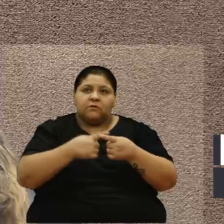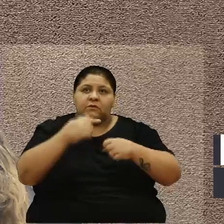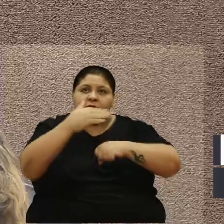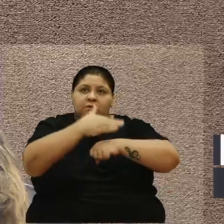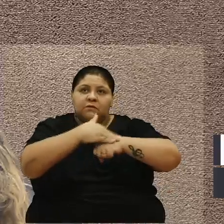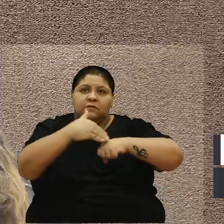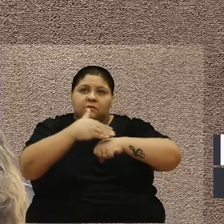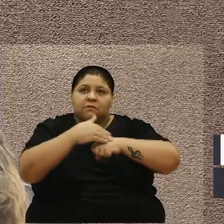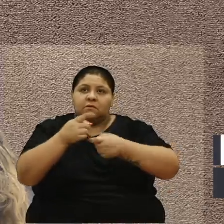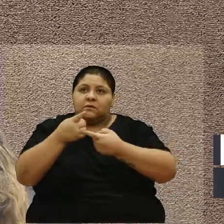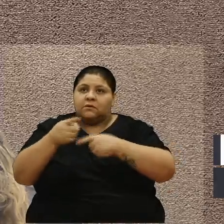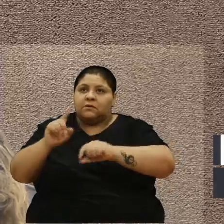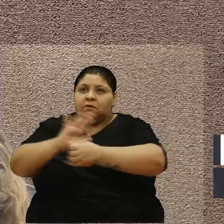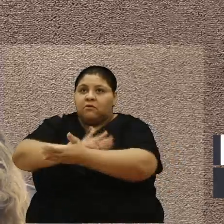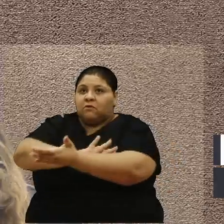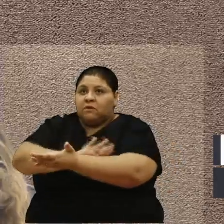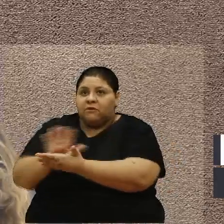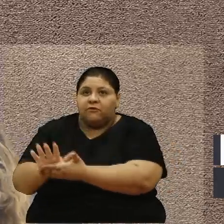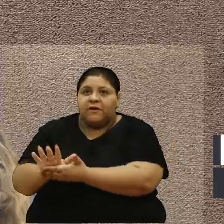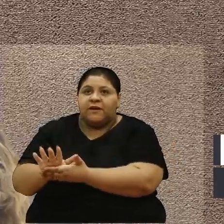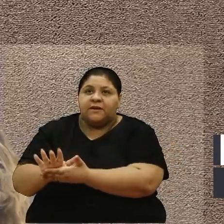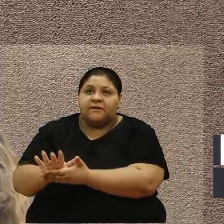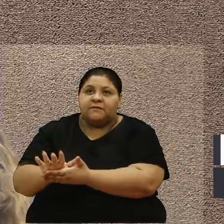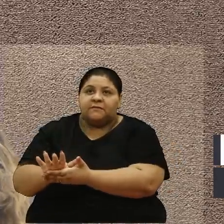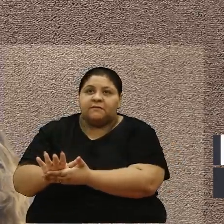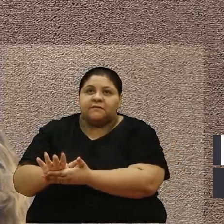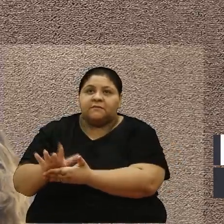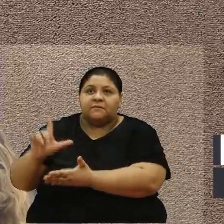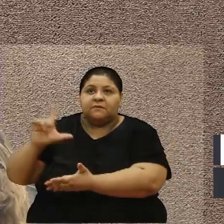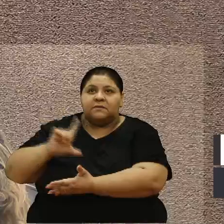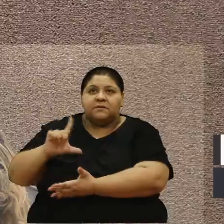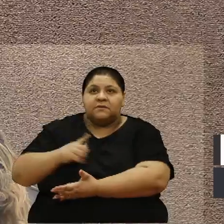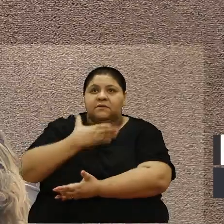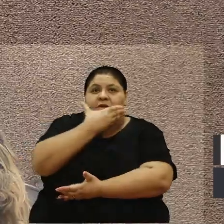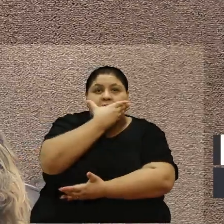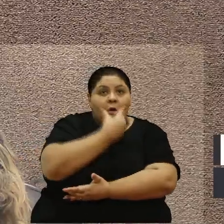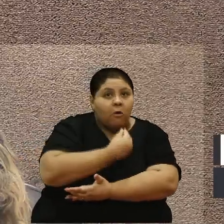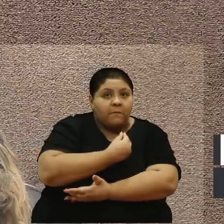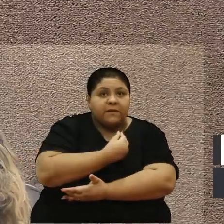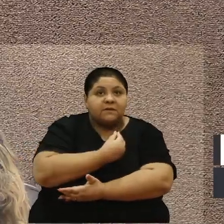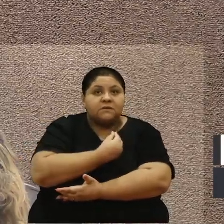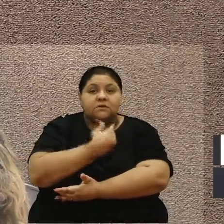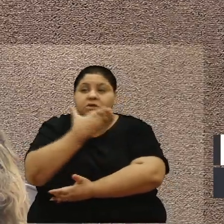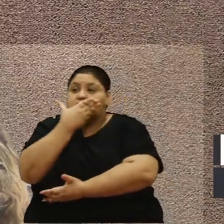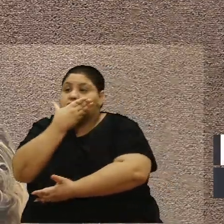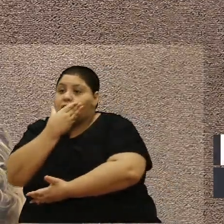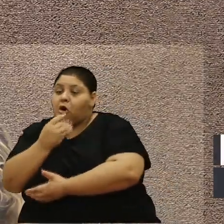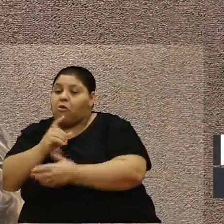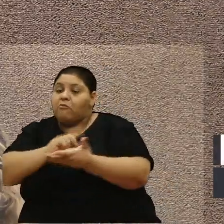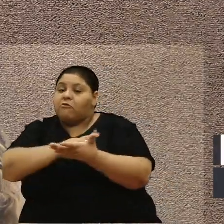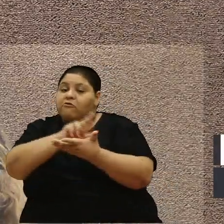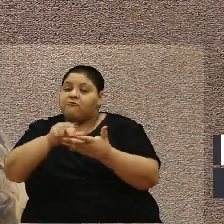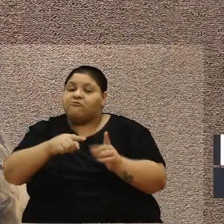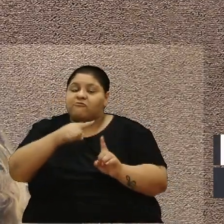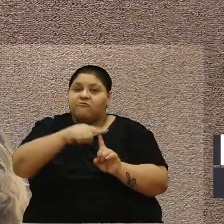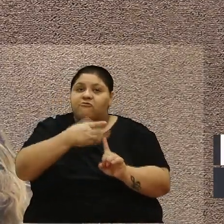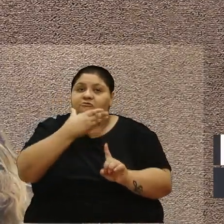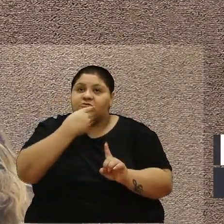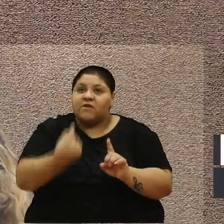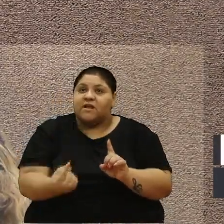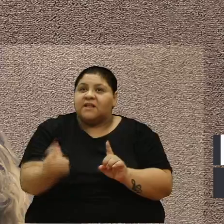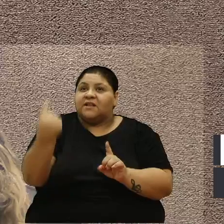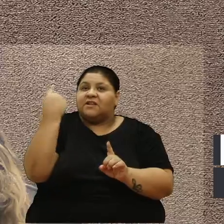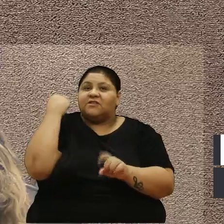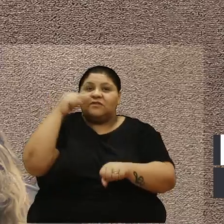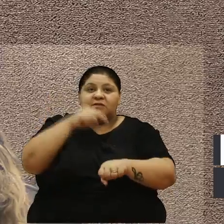não por discriminação. Tá? Então, existem homens e homens. Alguns são aqueles do tempo das